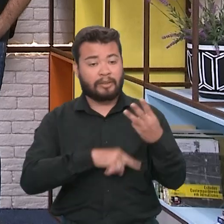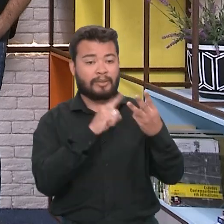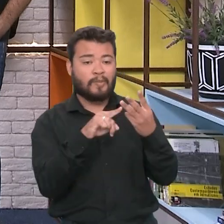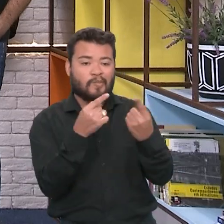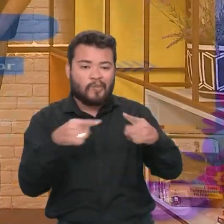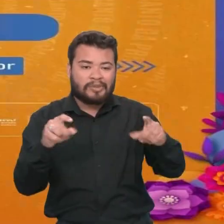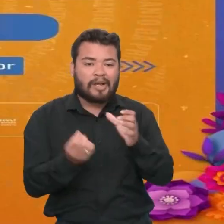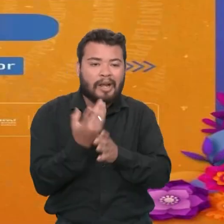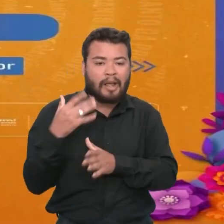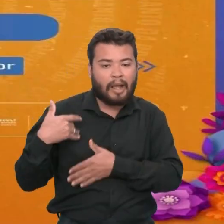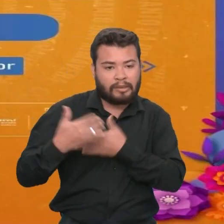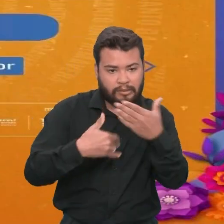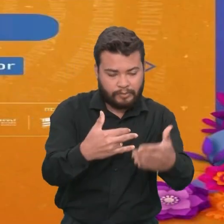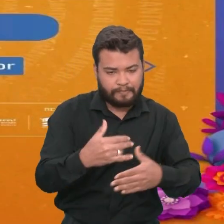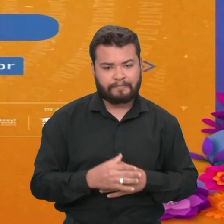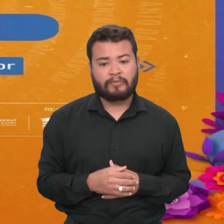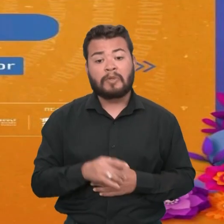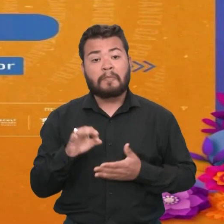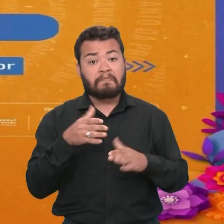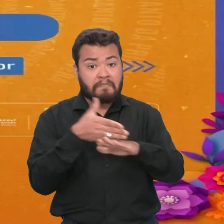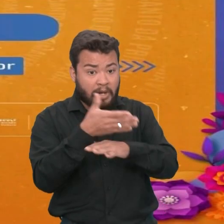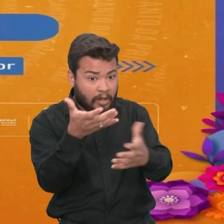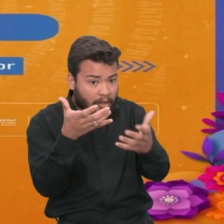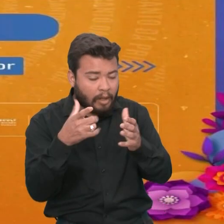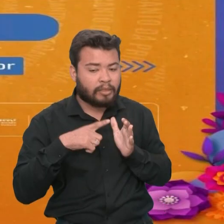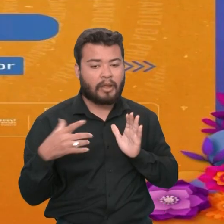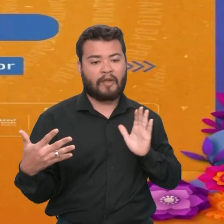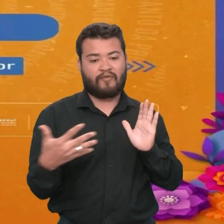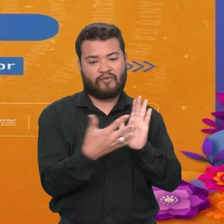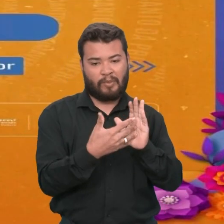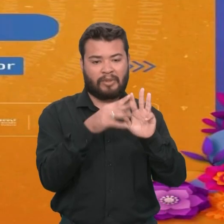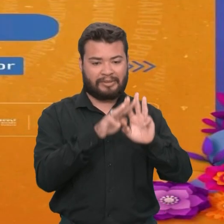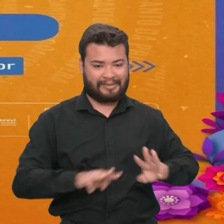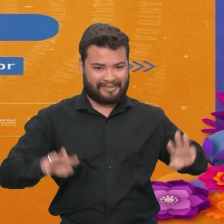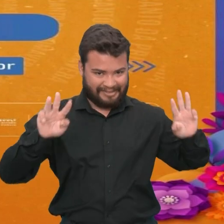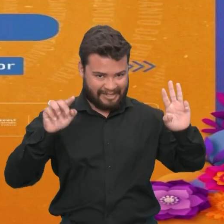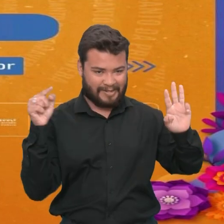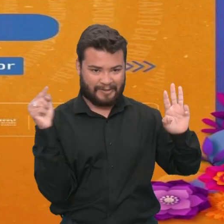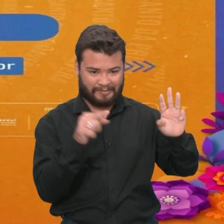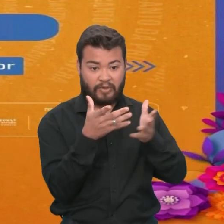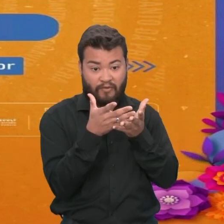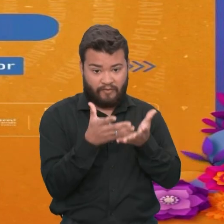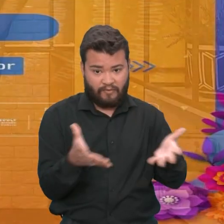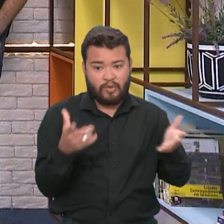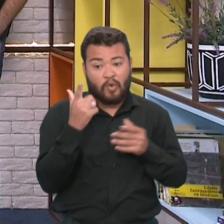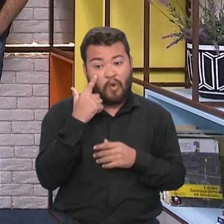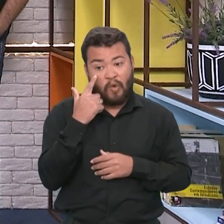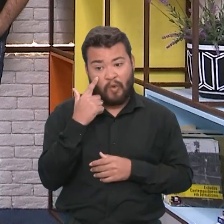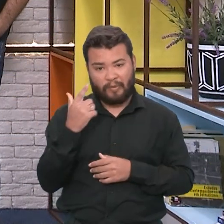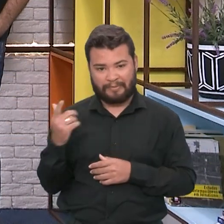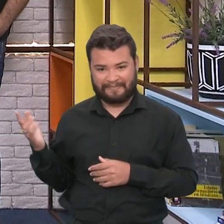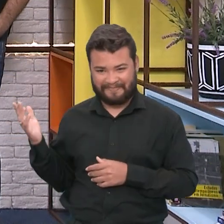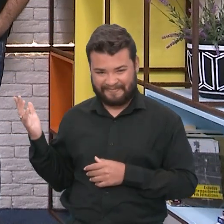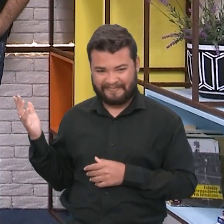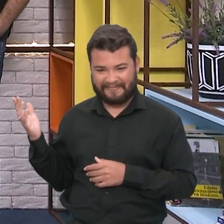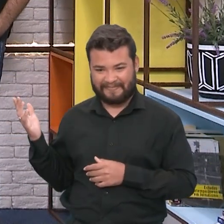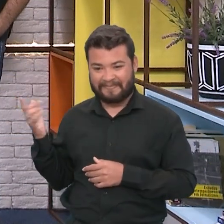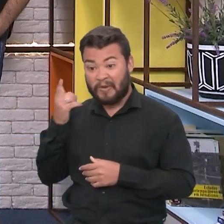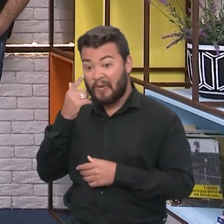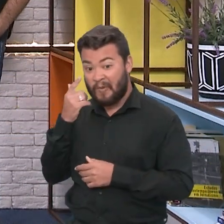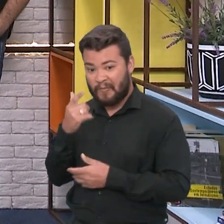E para participar é muito simples, é só preencher o formulário que está no site do evento, que é esse que vai aparecer aí na sua tela,